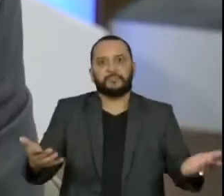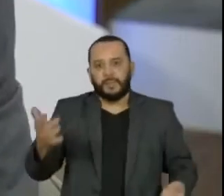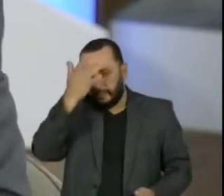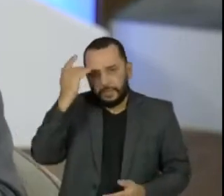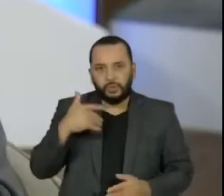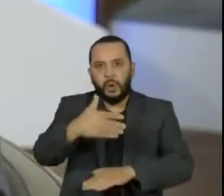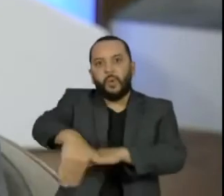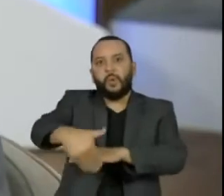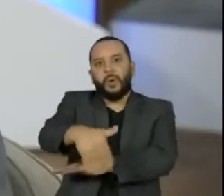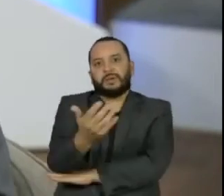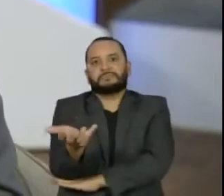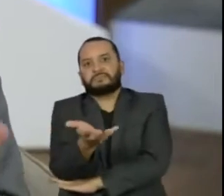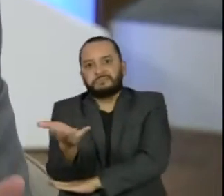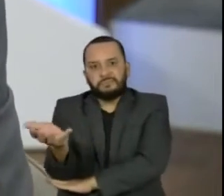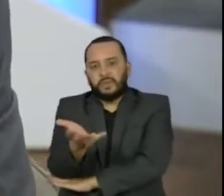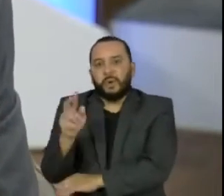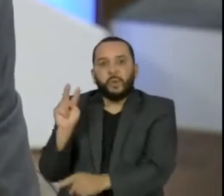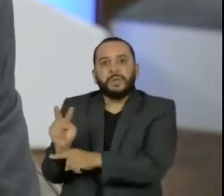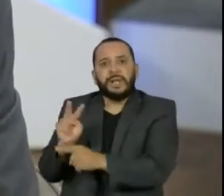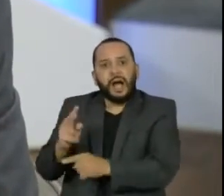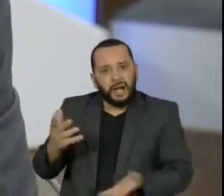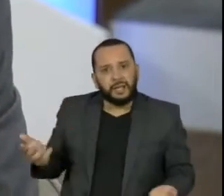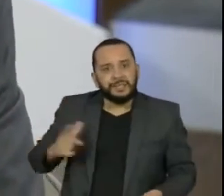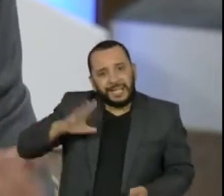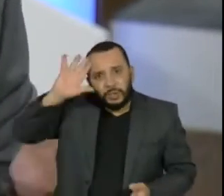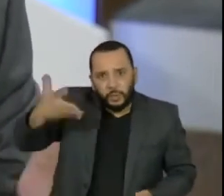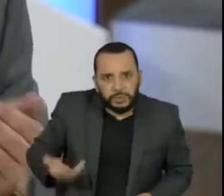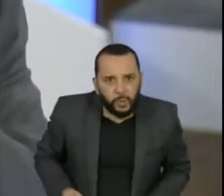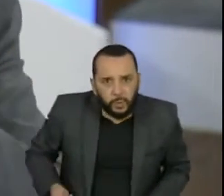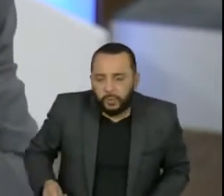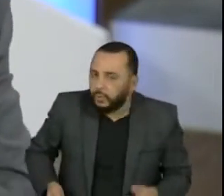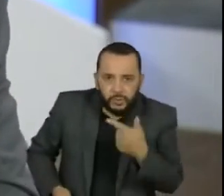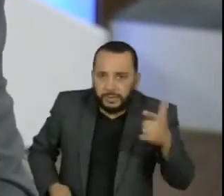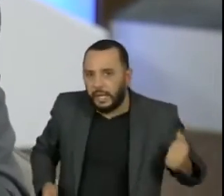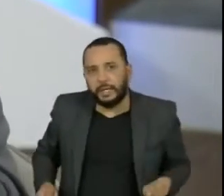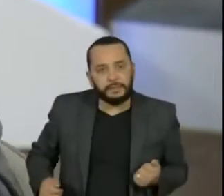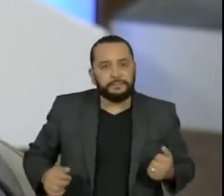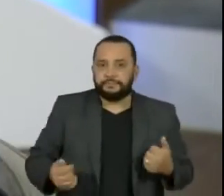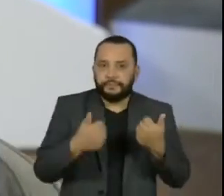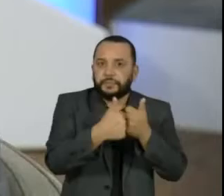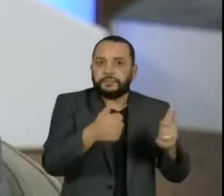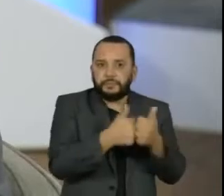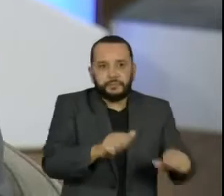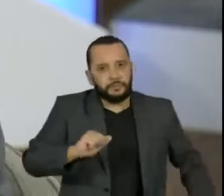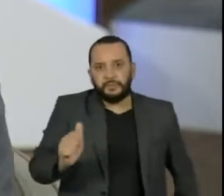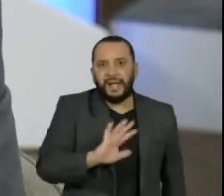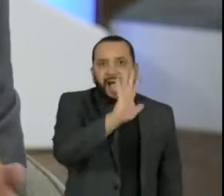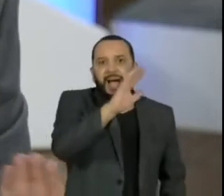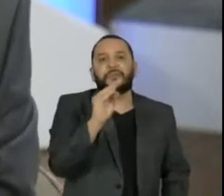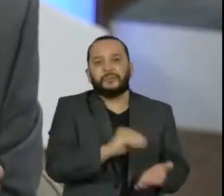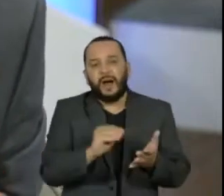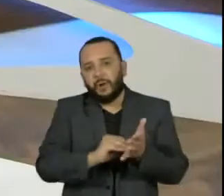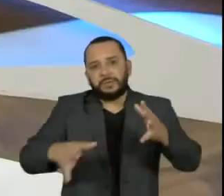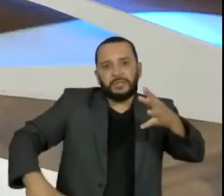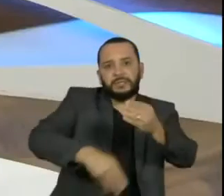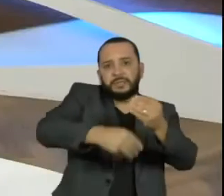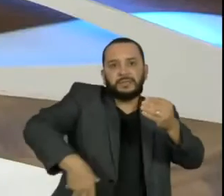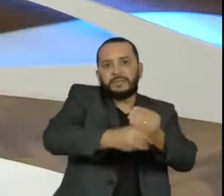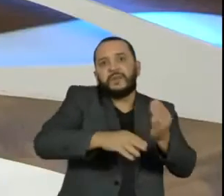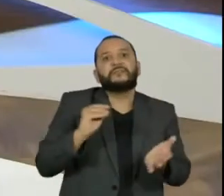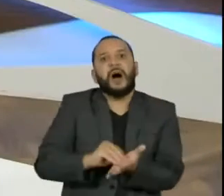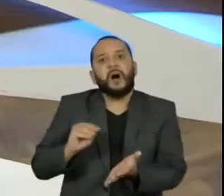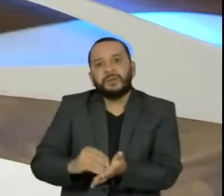rua tem que ser enfrentado. Alguém tem solução? Passagem de ônibus sem subsídio. Alguém tem